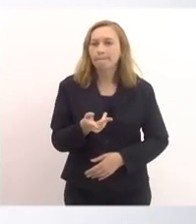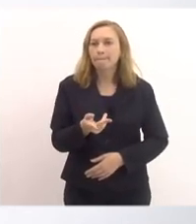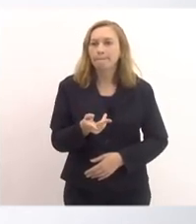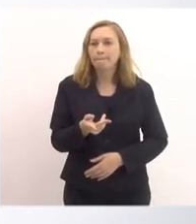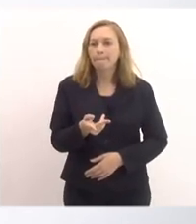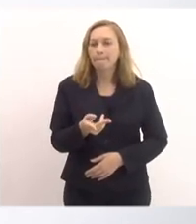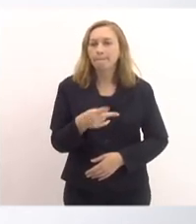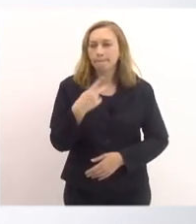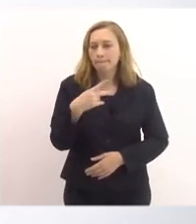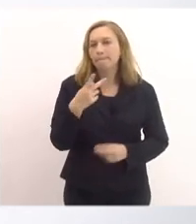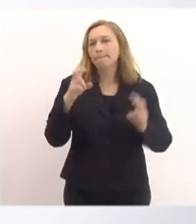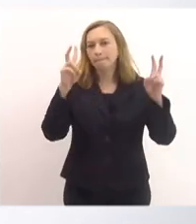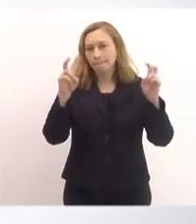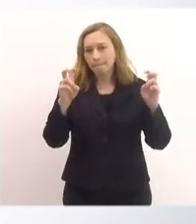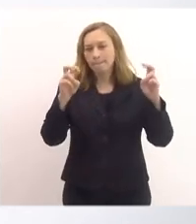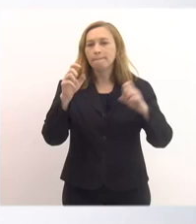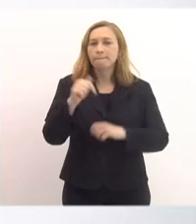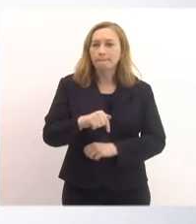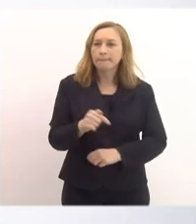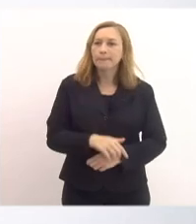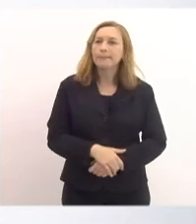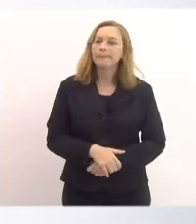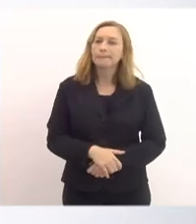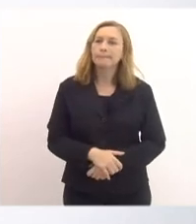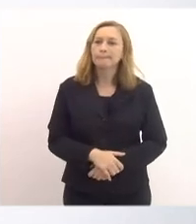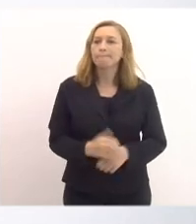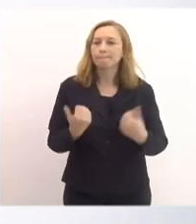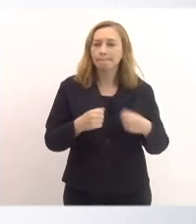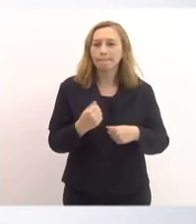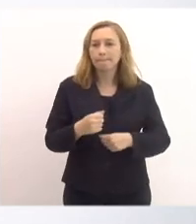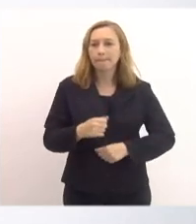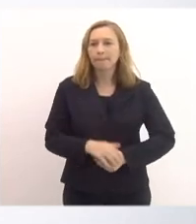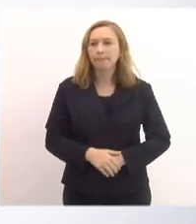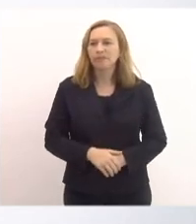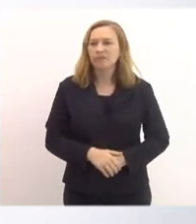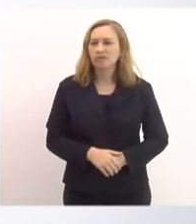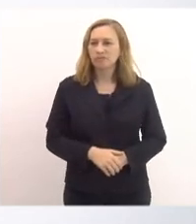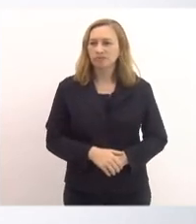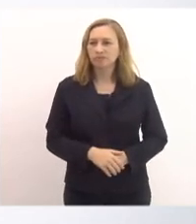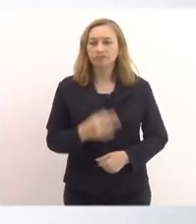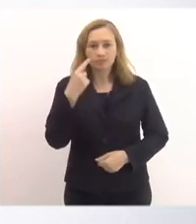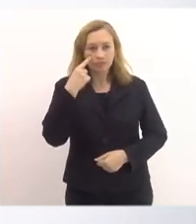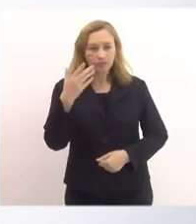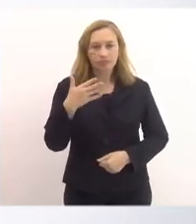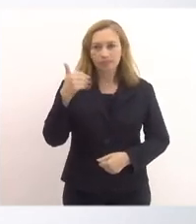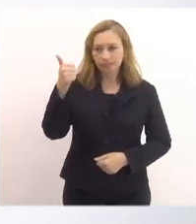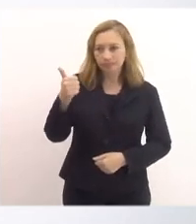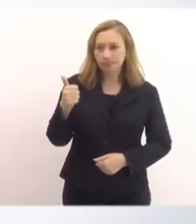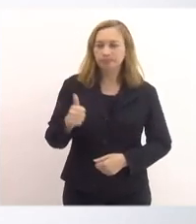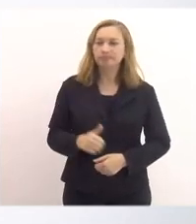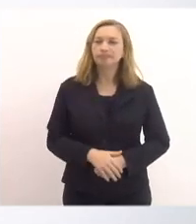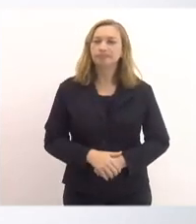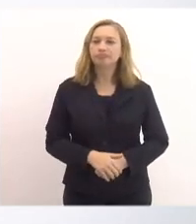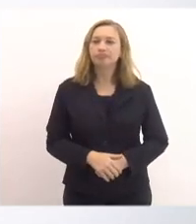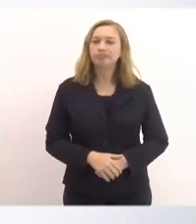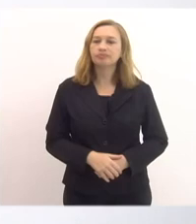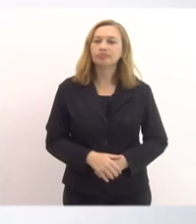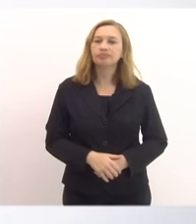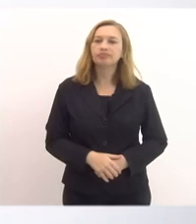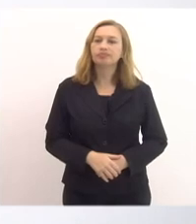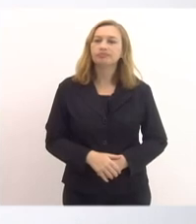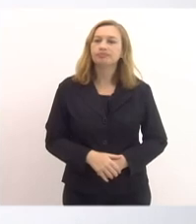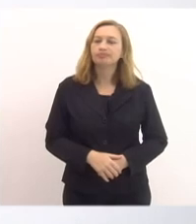Já externou esse problema aqui e a gente tem que buscar essa solução para esse problema.